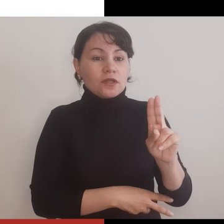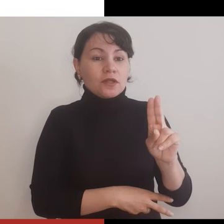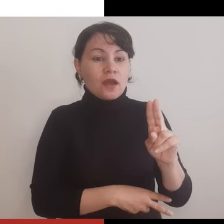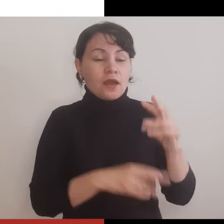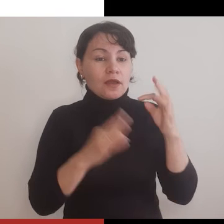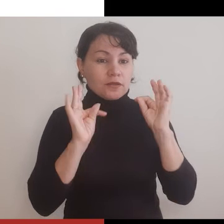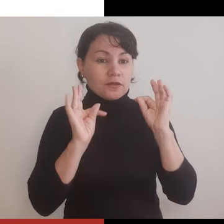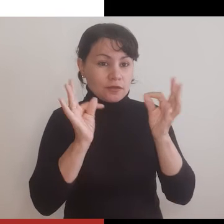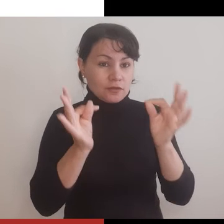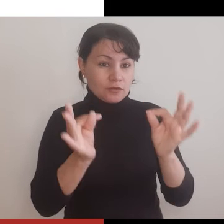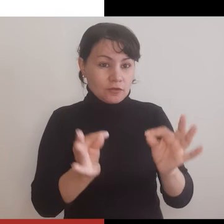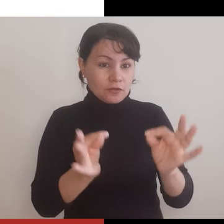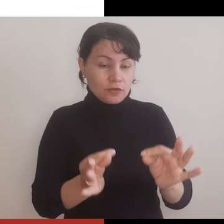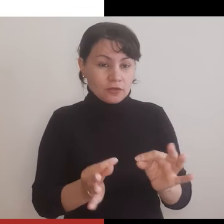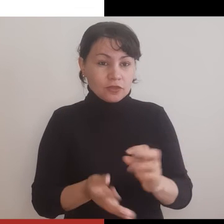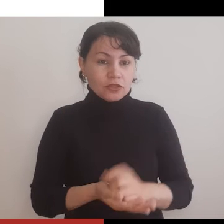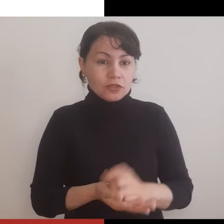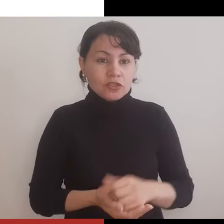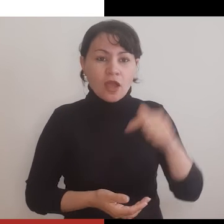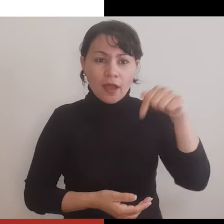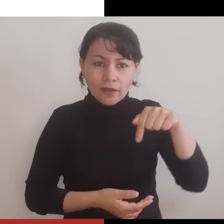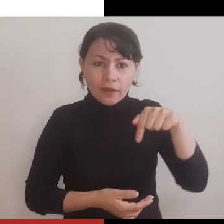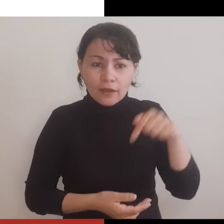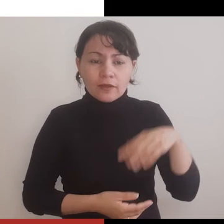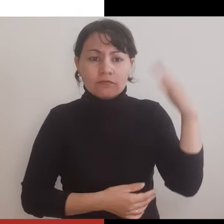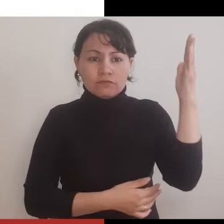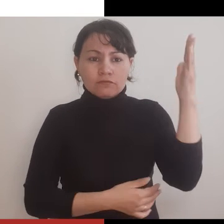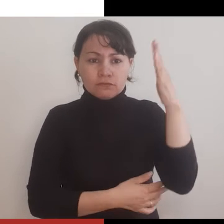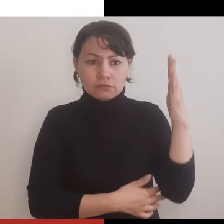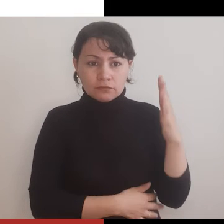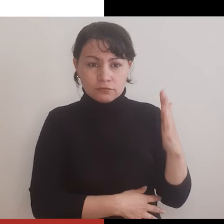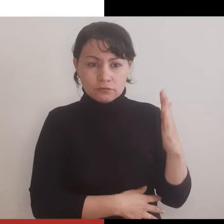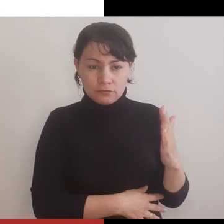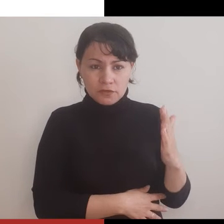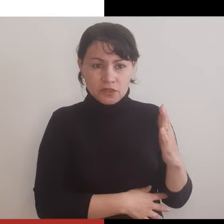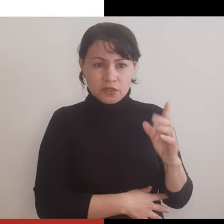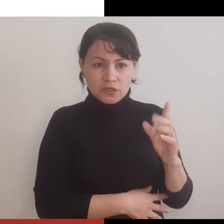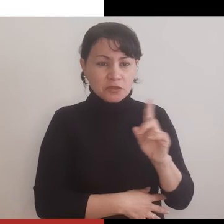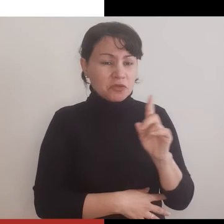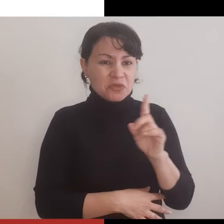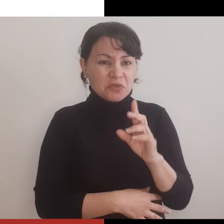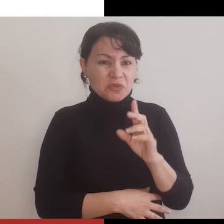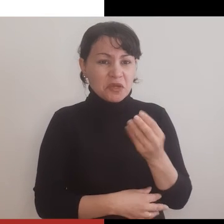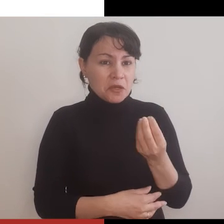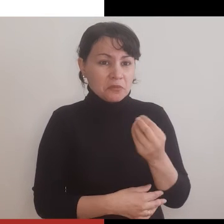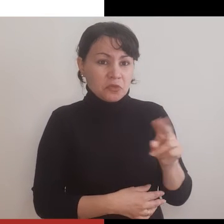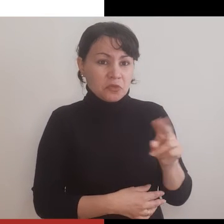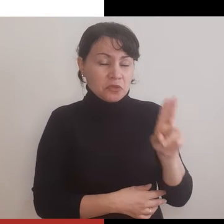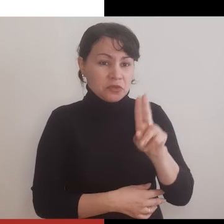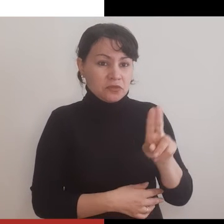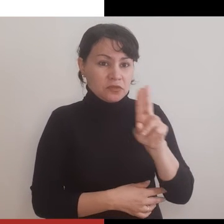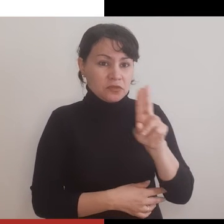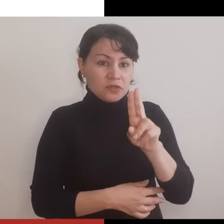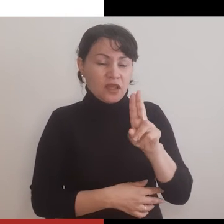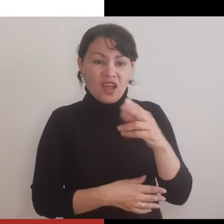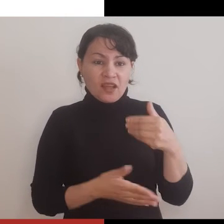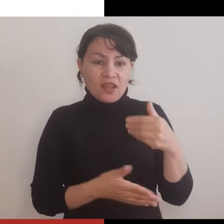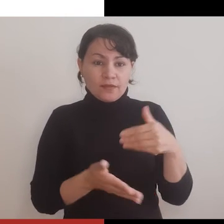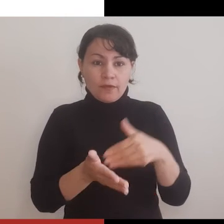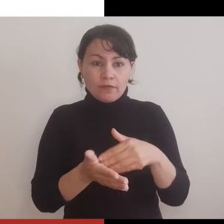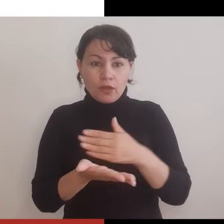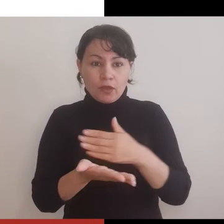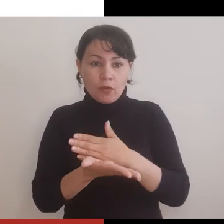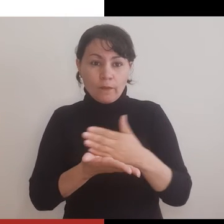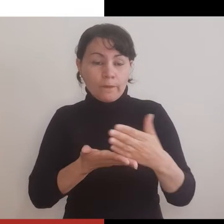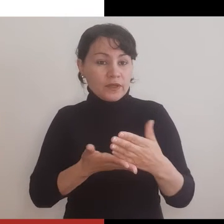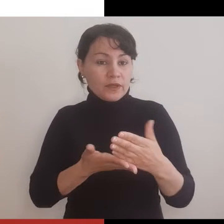tecnologia. Aqui no Brasil, ela não era muito utilizada até então, é uma